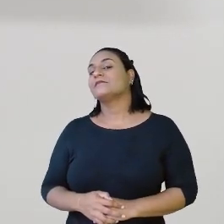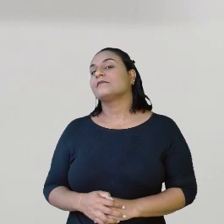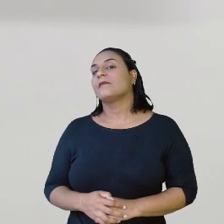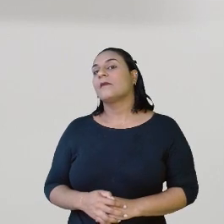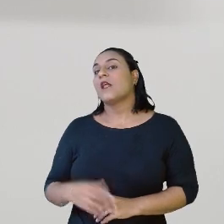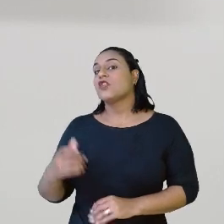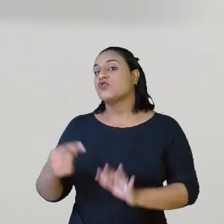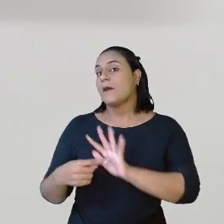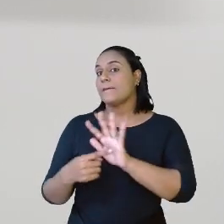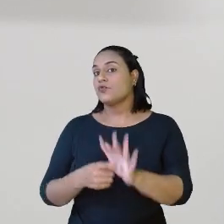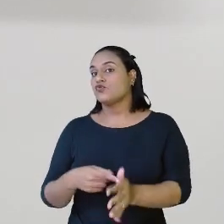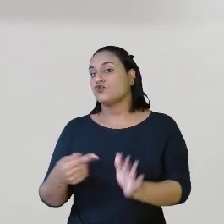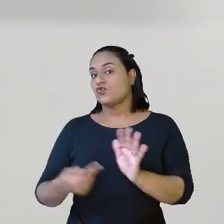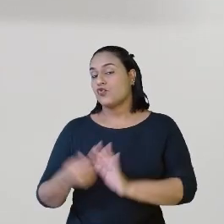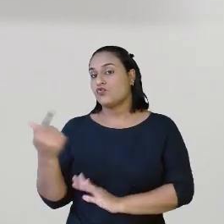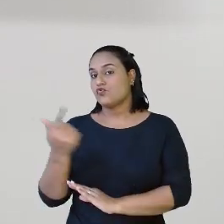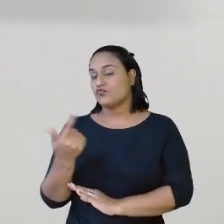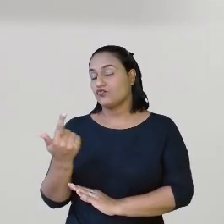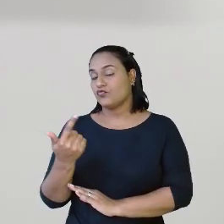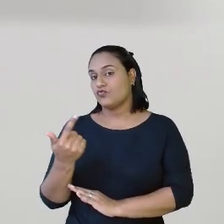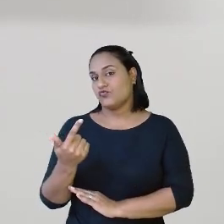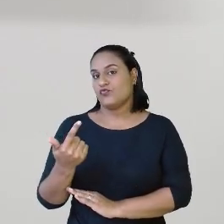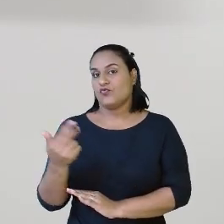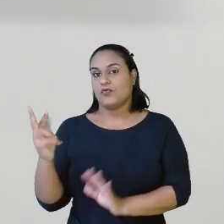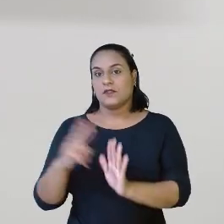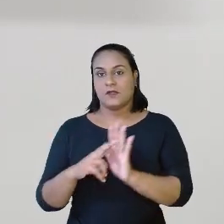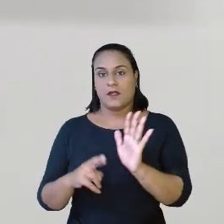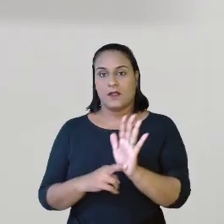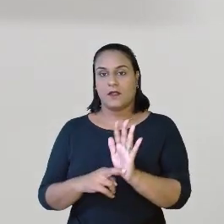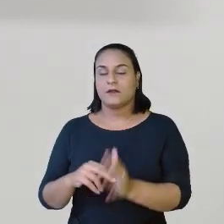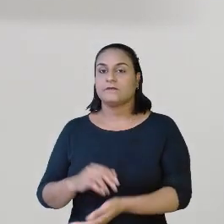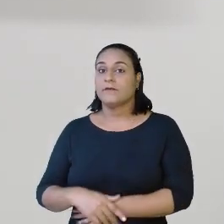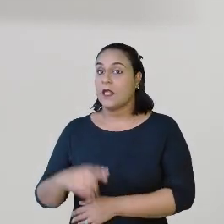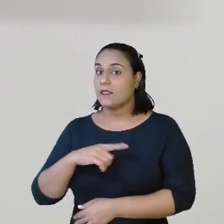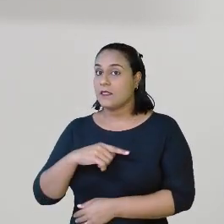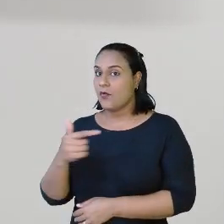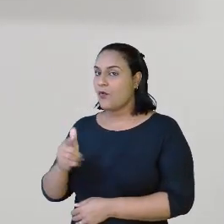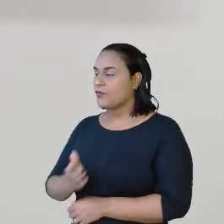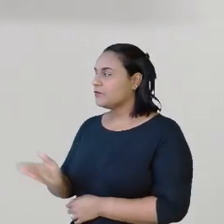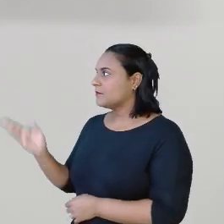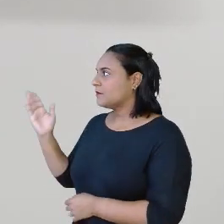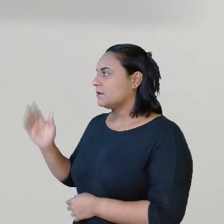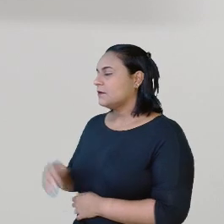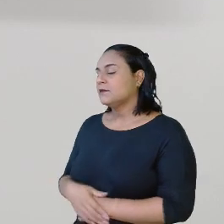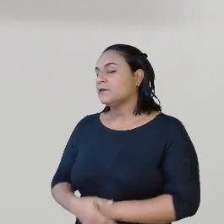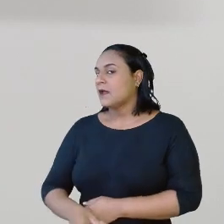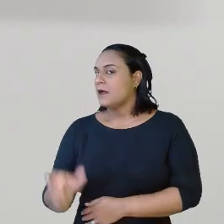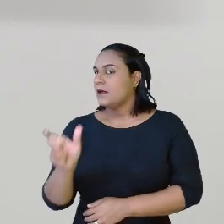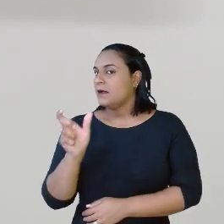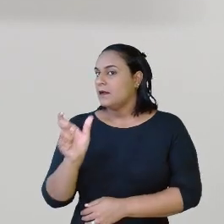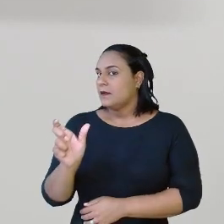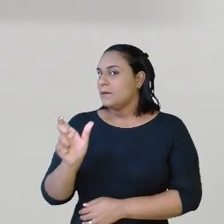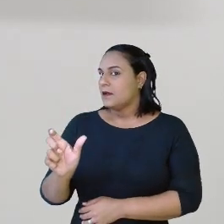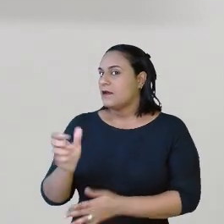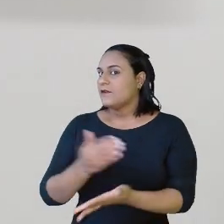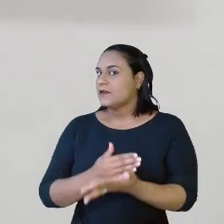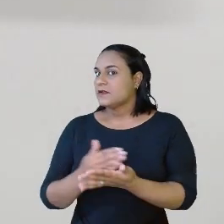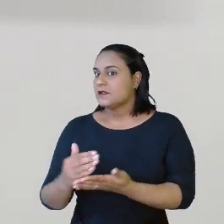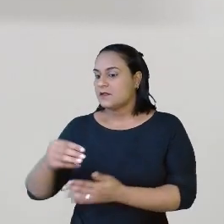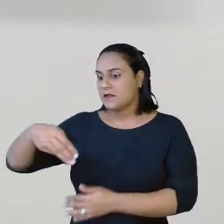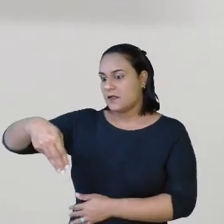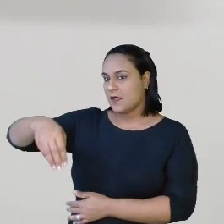duas regras. Vamos falar de mais uma? Muito bem. Quando as palavras são iniciadas pela sílaba